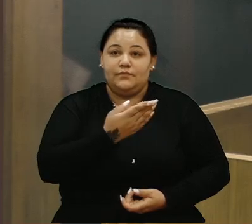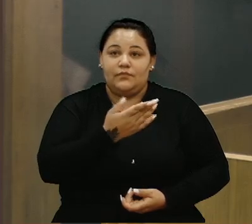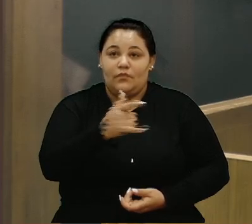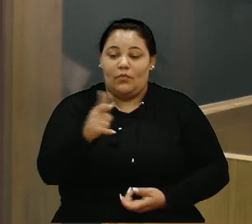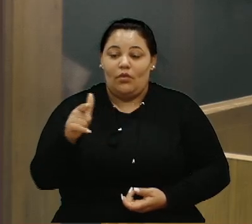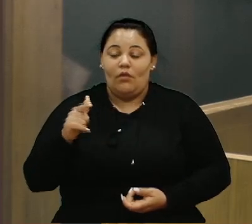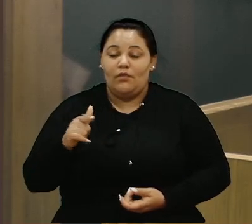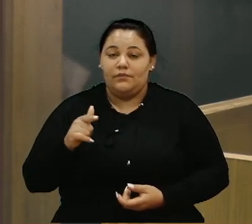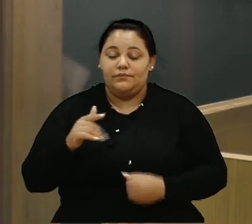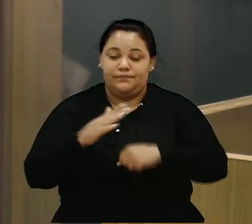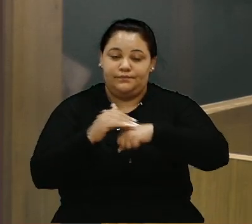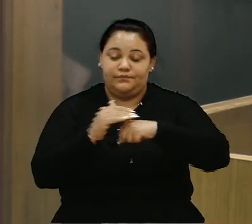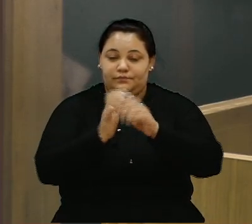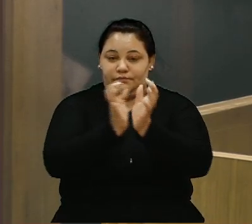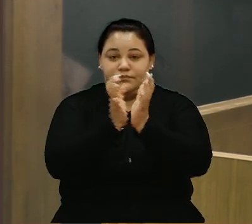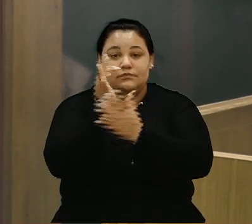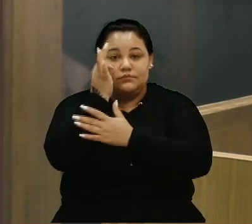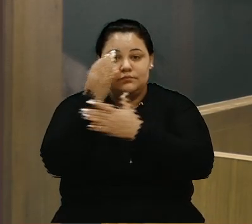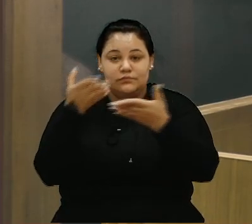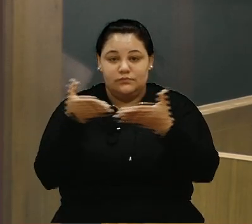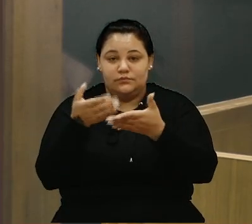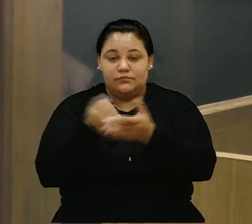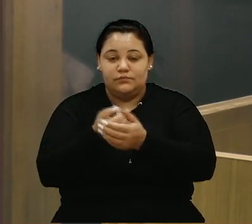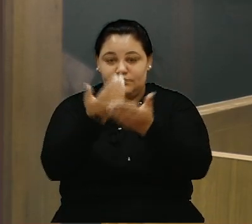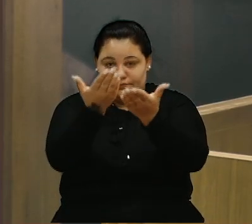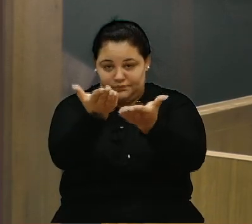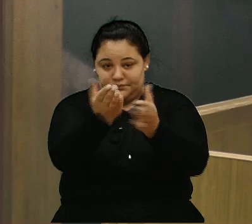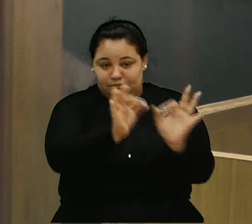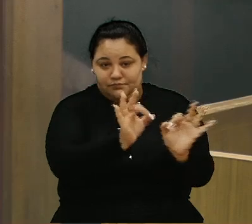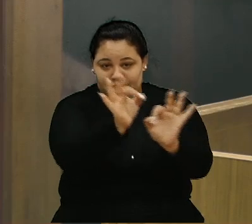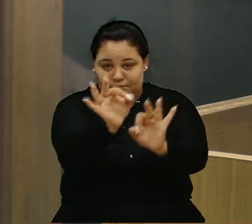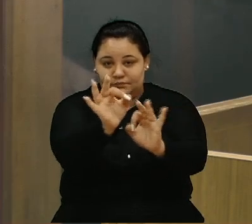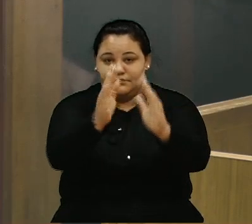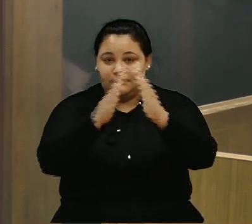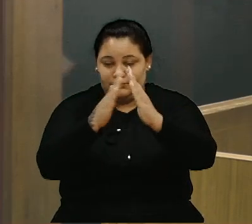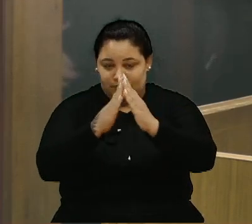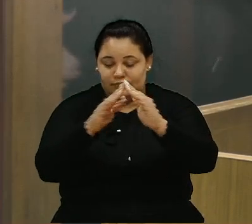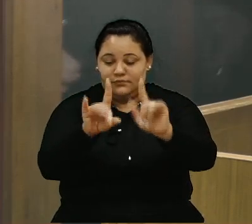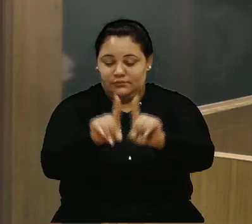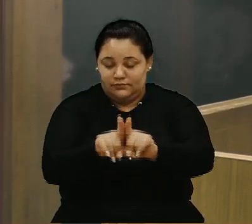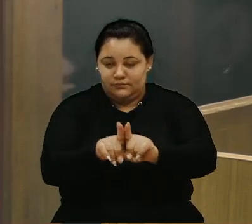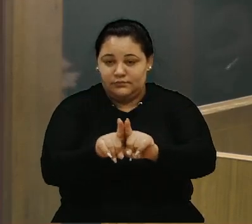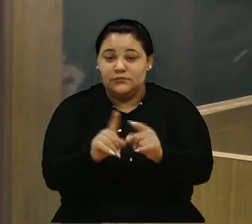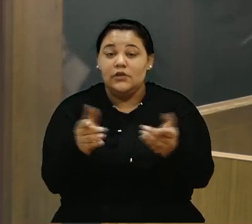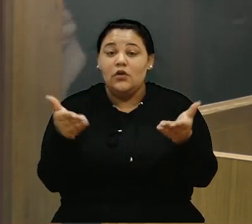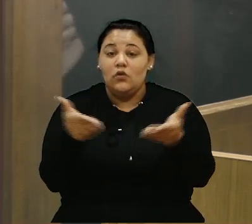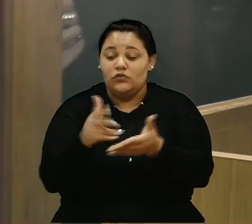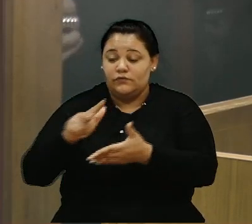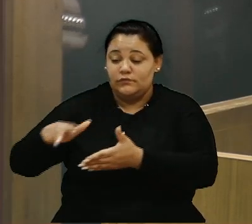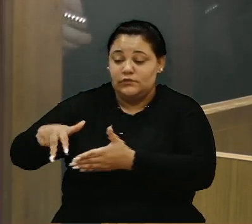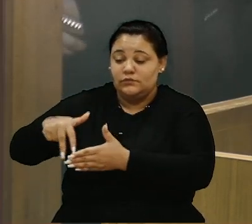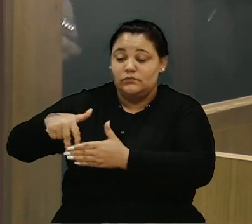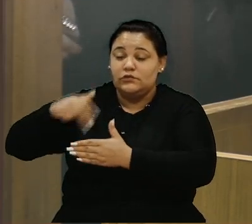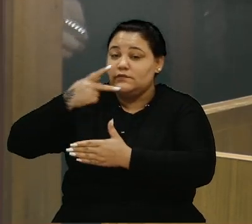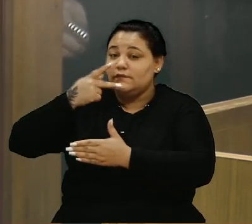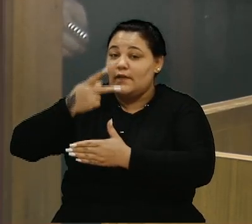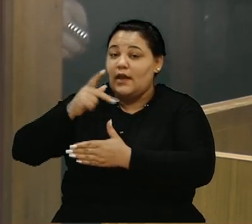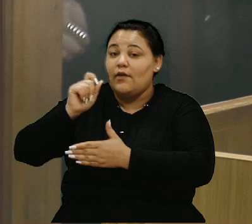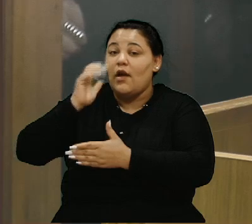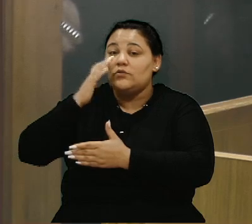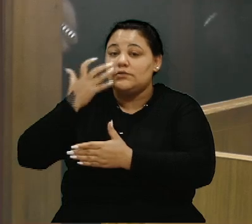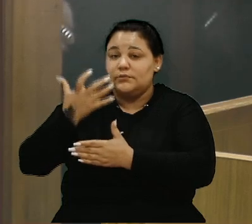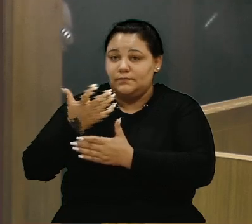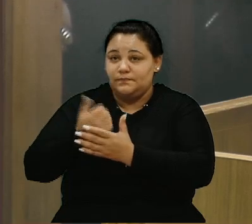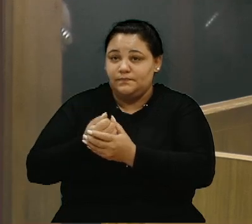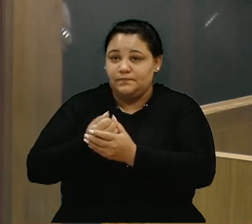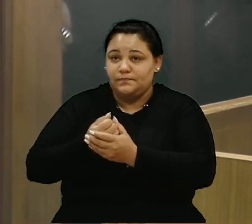demais nobres colegas aqui presentes, a você que nos acompanha da sua residência, hoje eu venho trazer aqui um caso